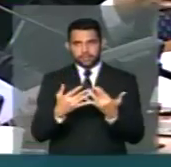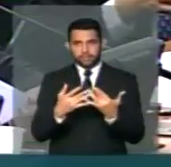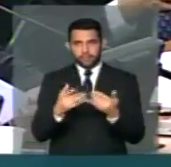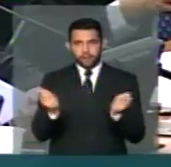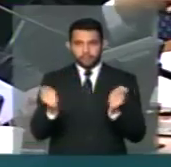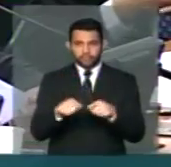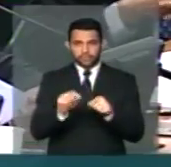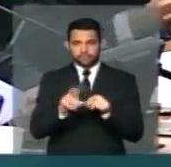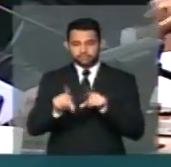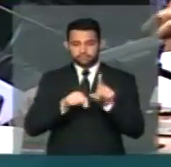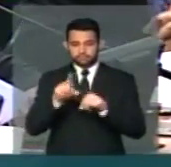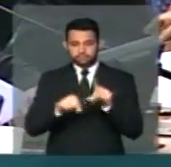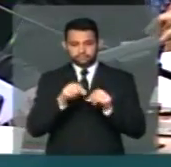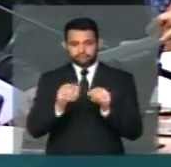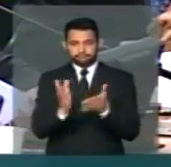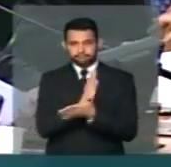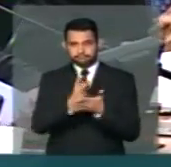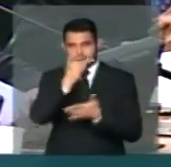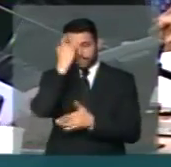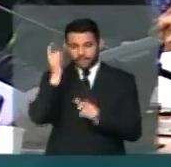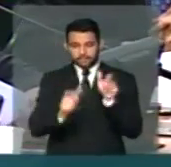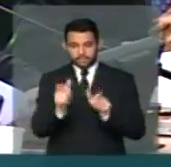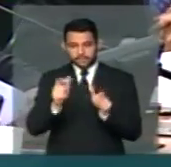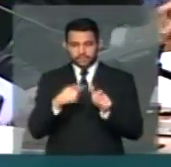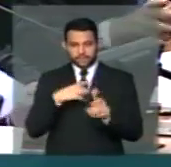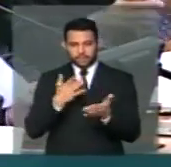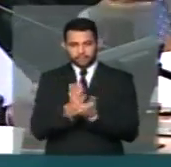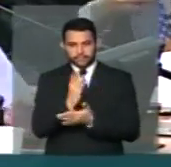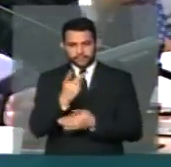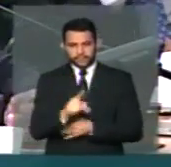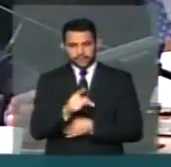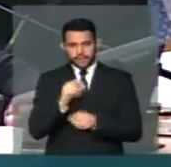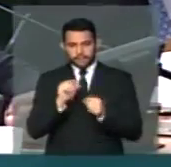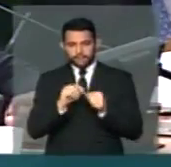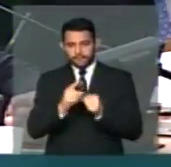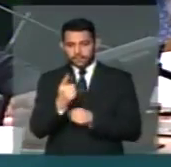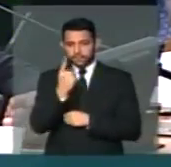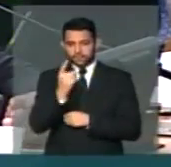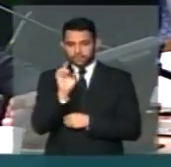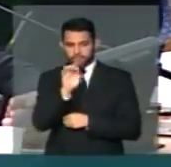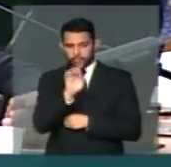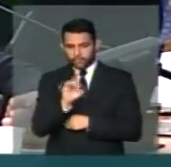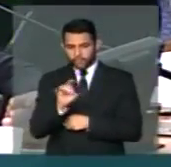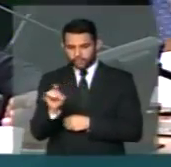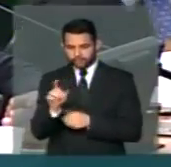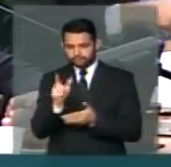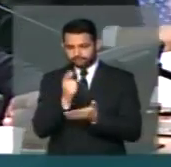poder convocar as pessoas aqui na CPI aprovada. Eu fiz um por um.